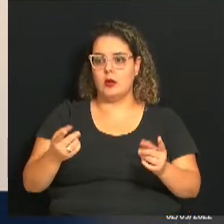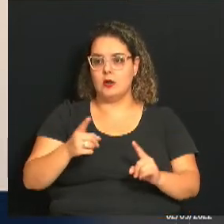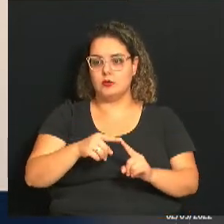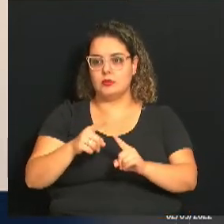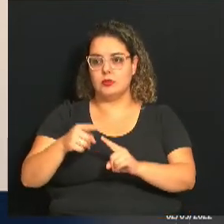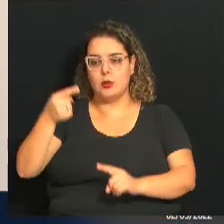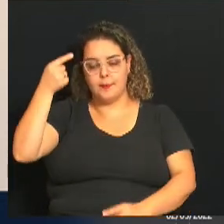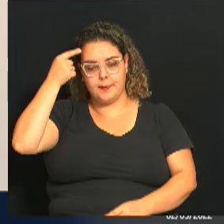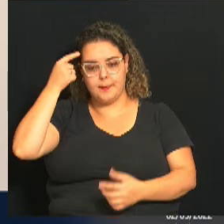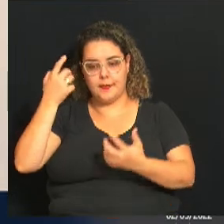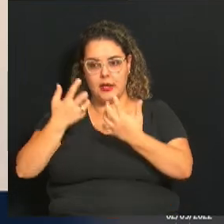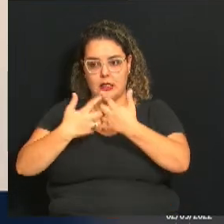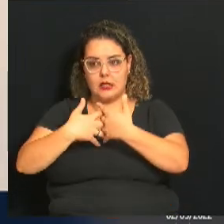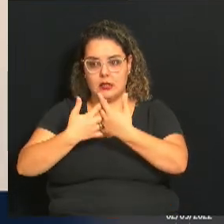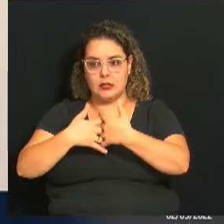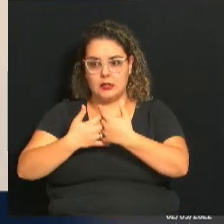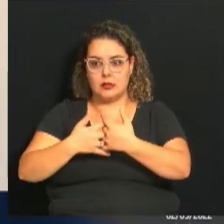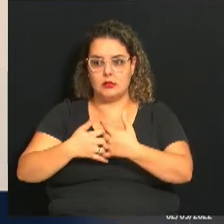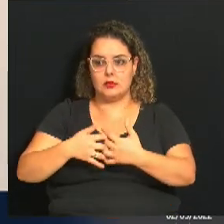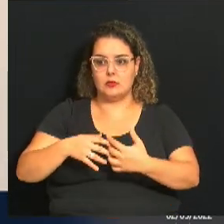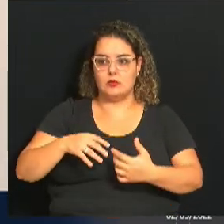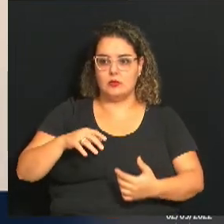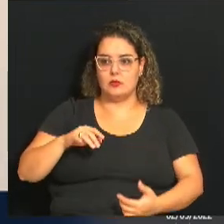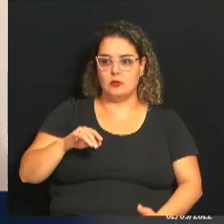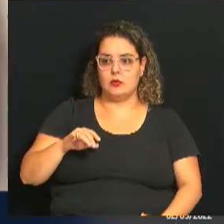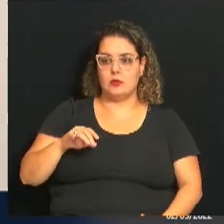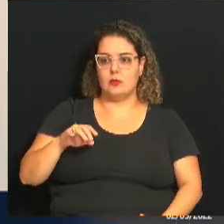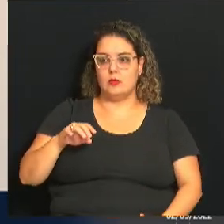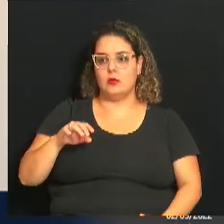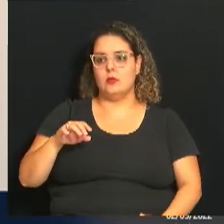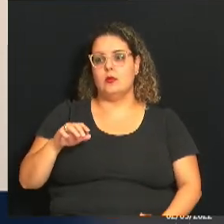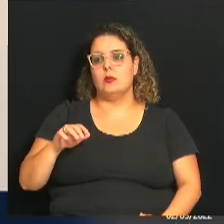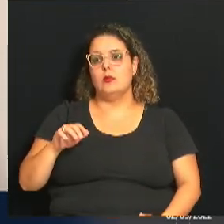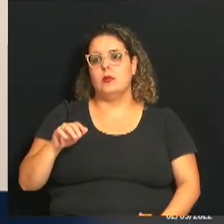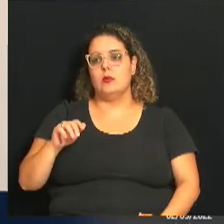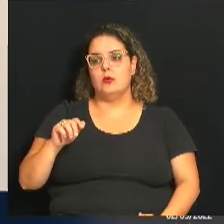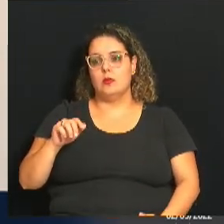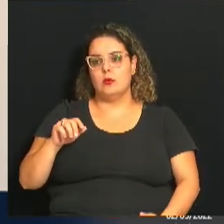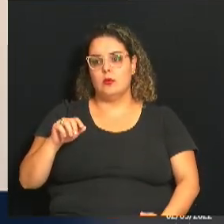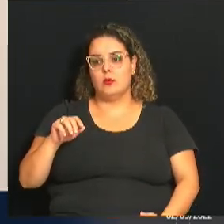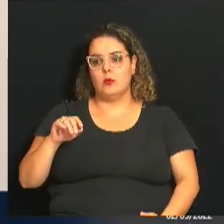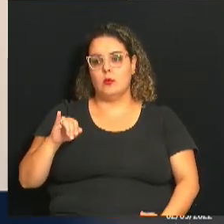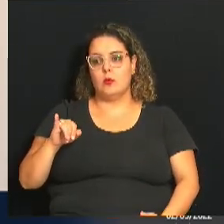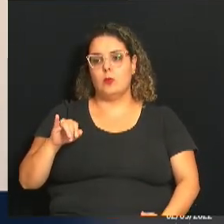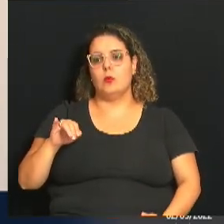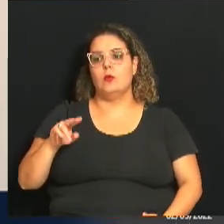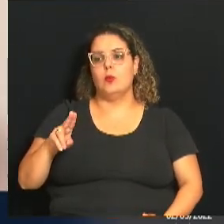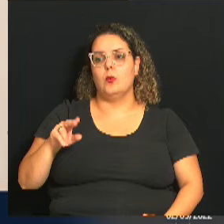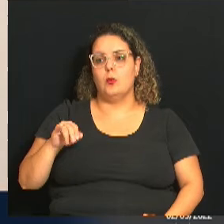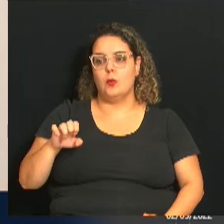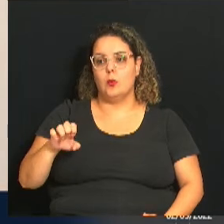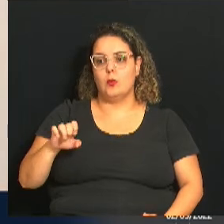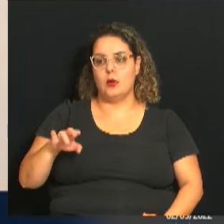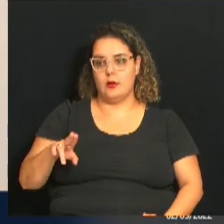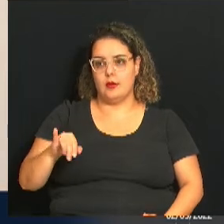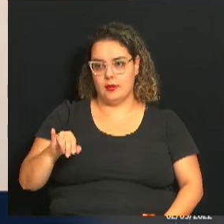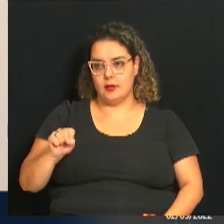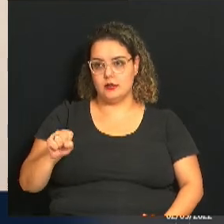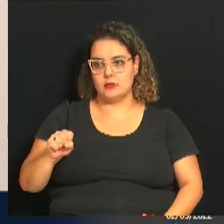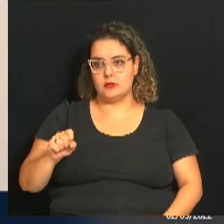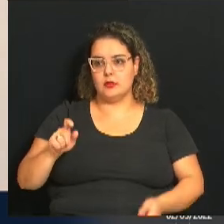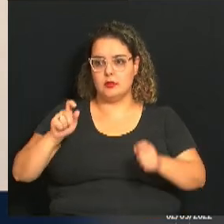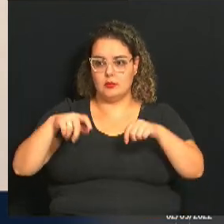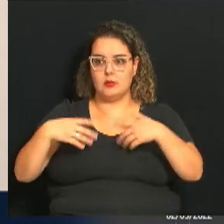na questão do ex, quanto numa possível troca, aí vem meu outro item aqui, da possível ida da